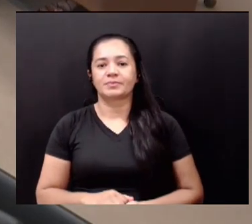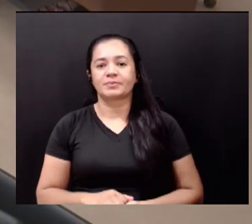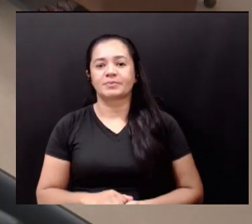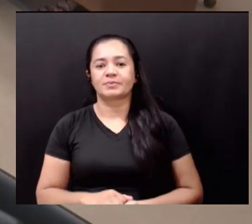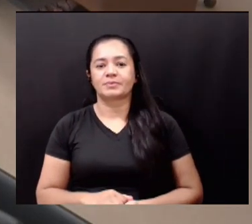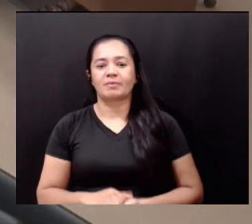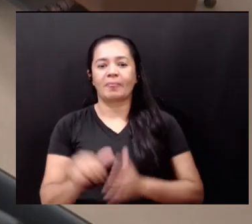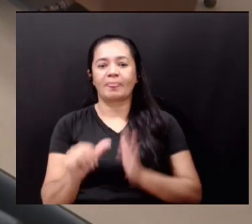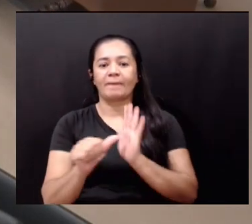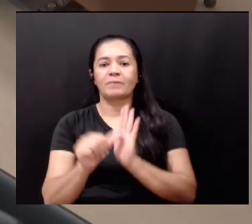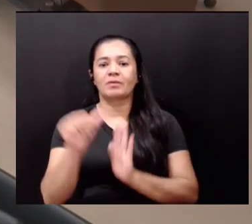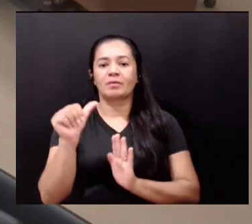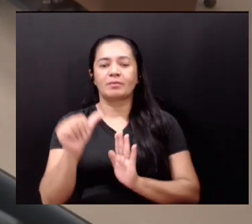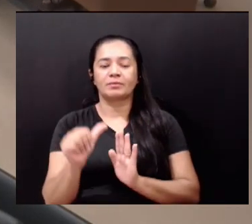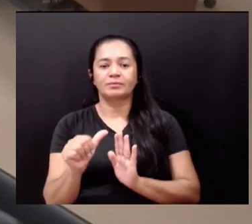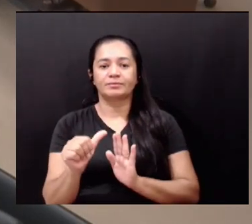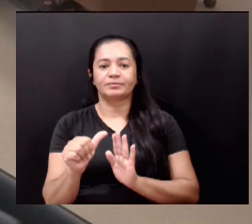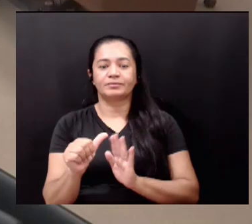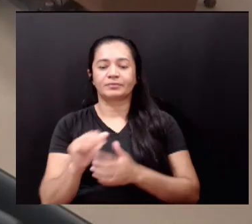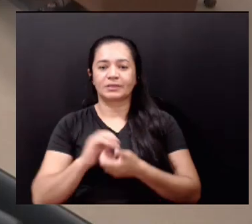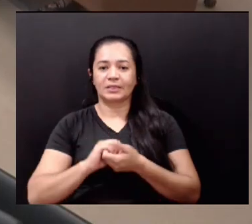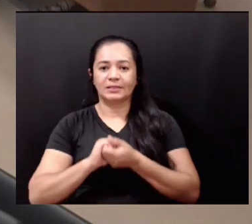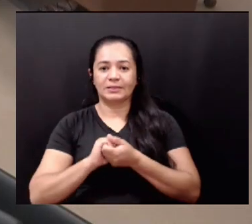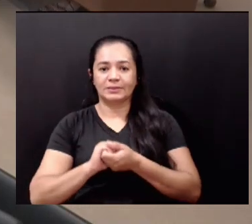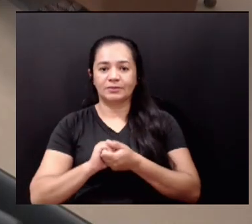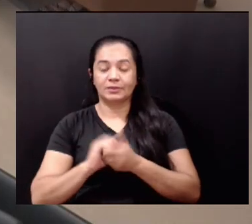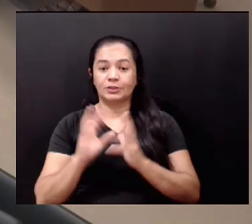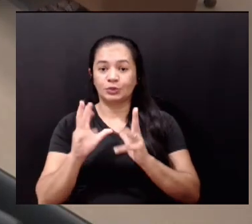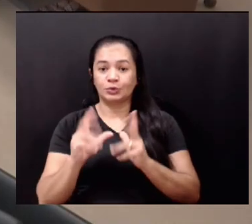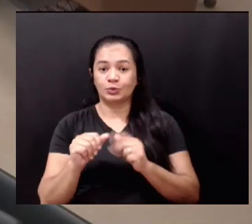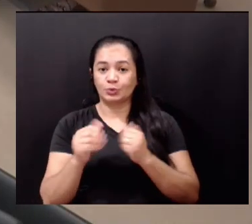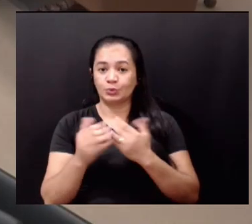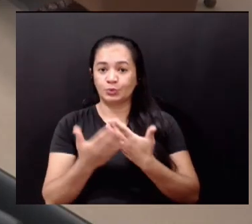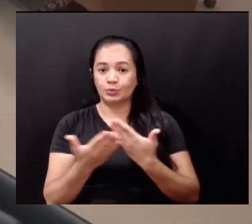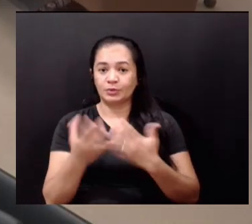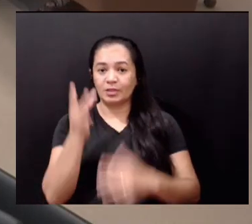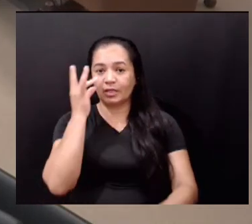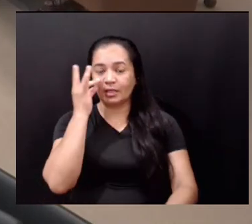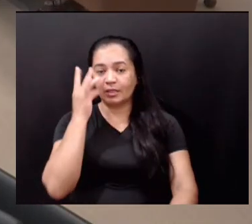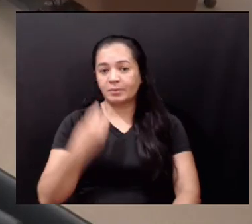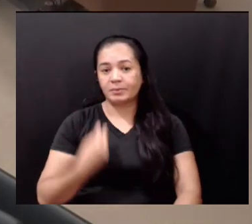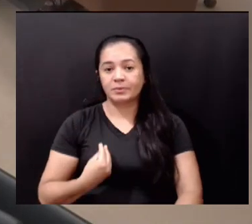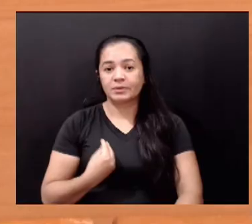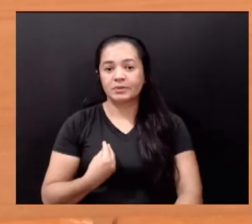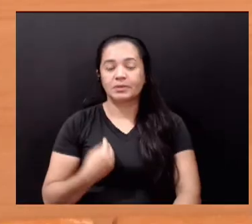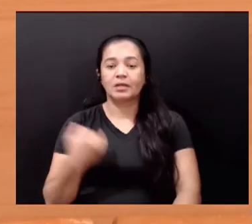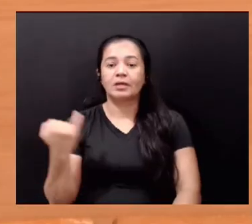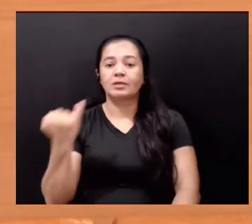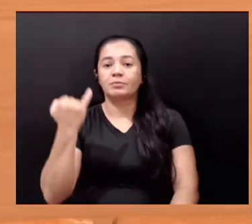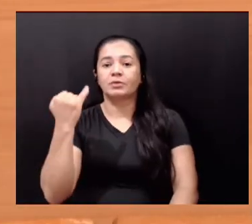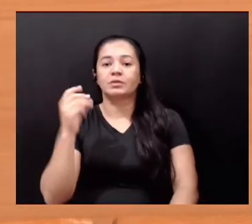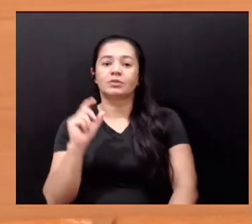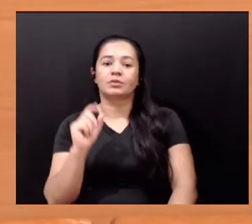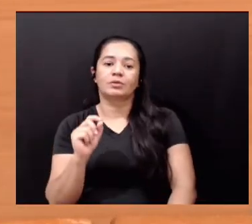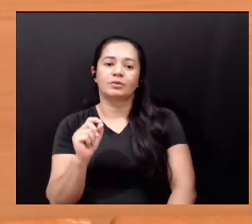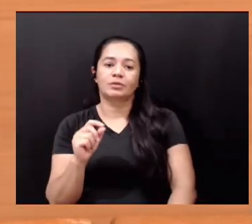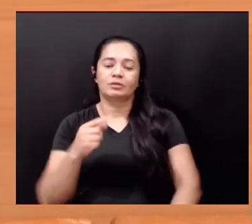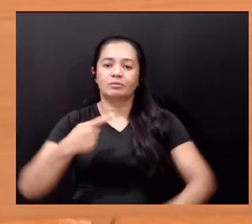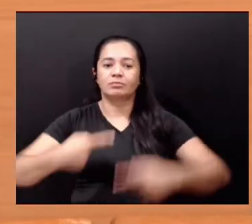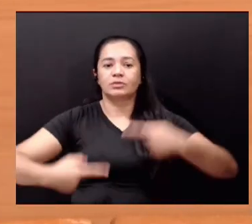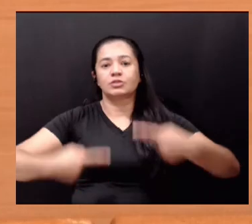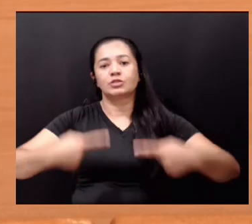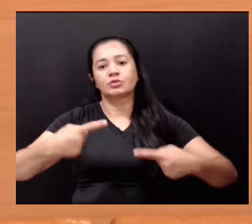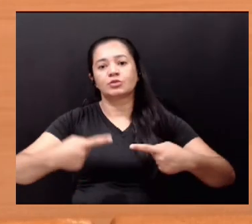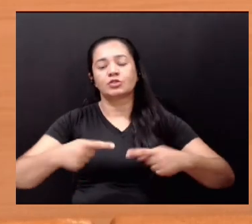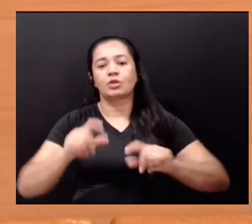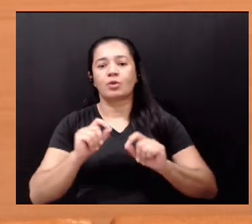Primeiro, saudar todas as pessoas aqui presentes, né? Eu acho que é importantíssimo a gente discutir, né, a violência contra a mulher em